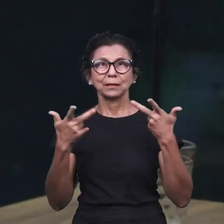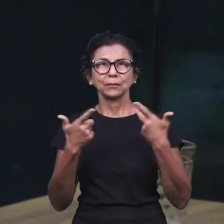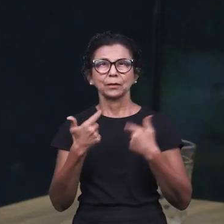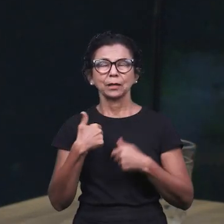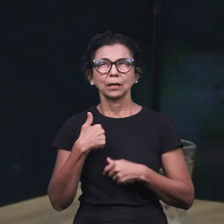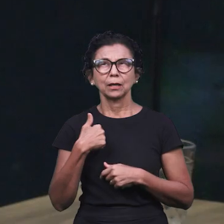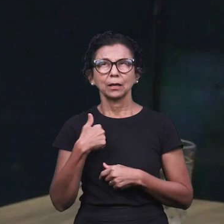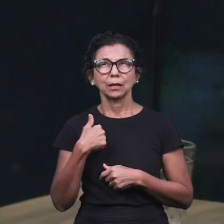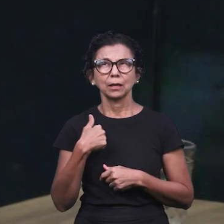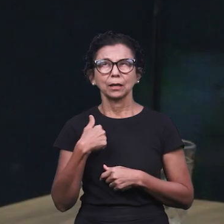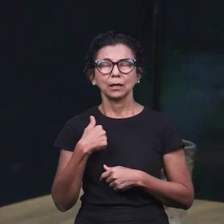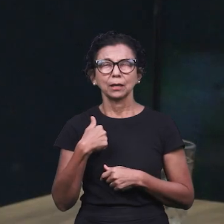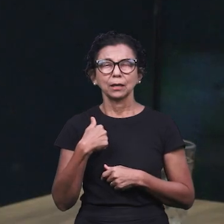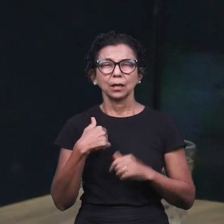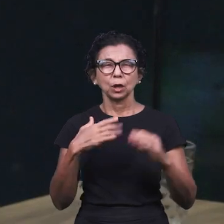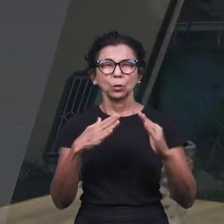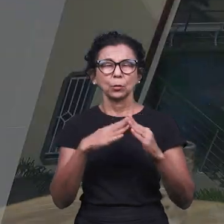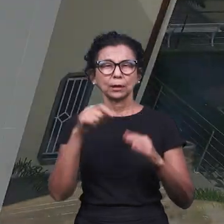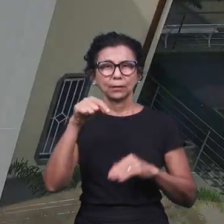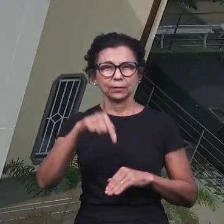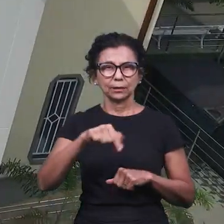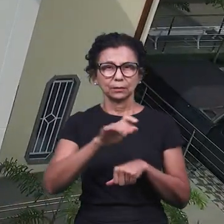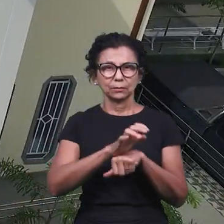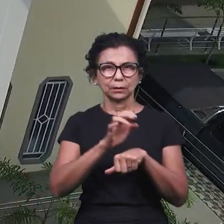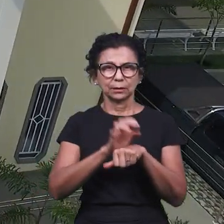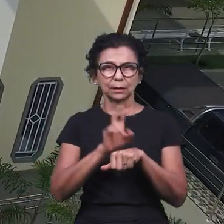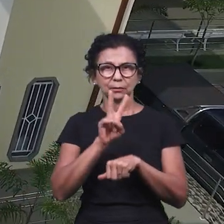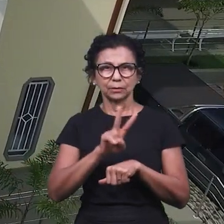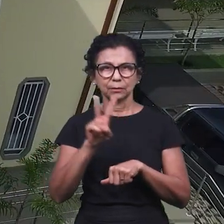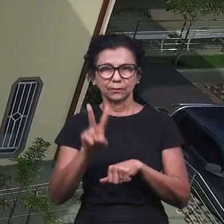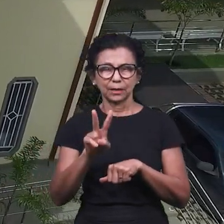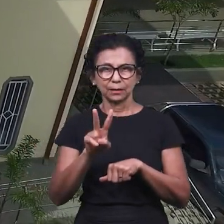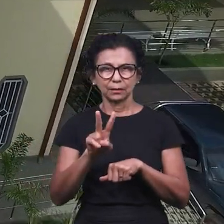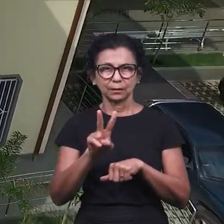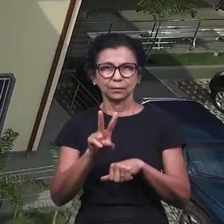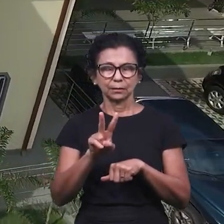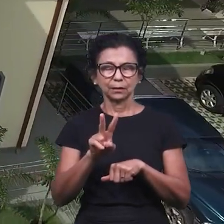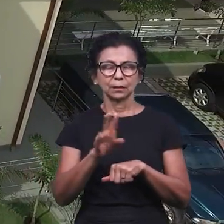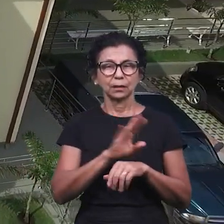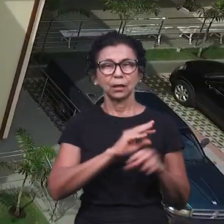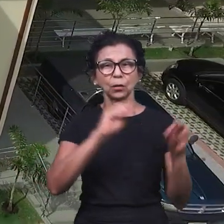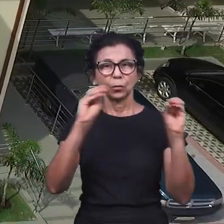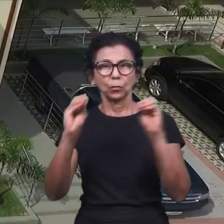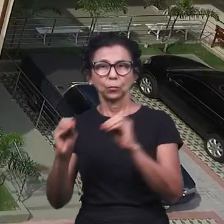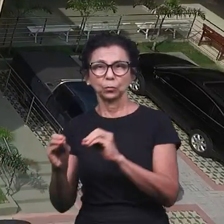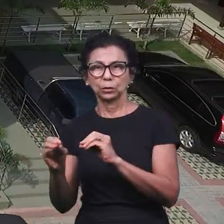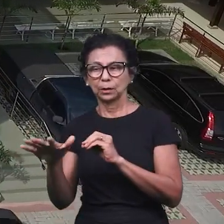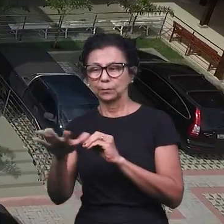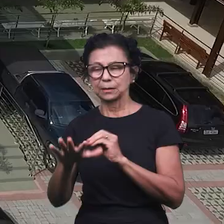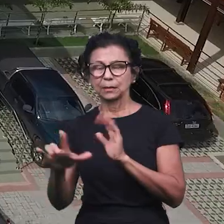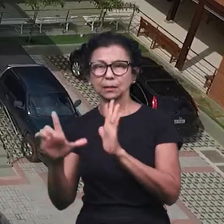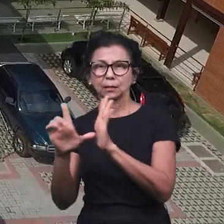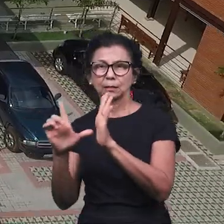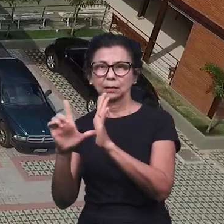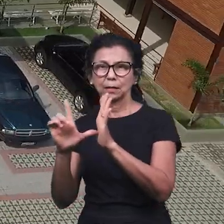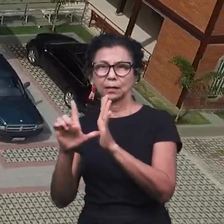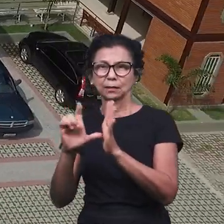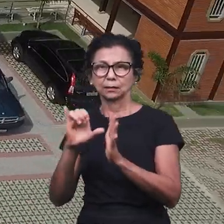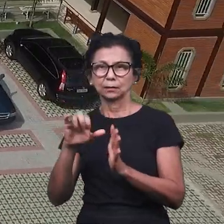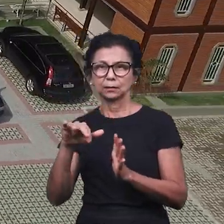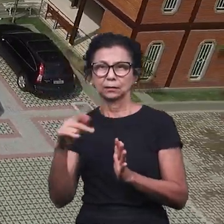esse início? Conte para nós um pouquinho. Olha só que maravilha, né?